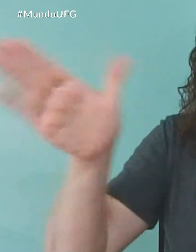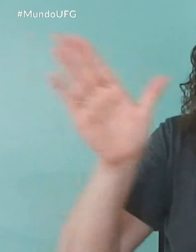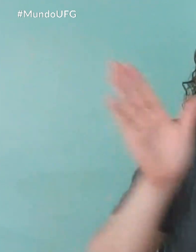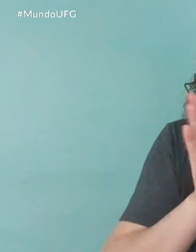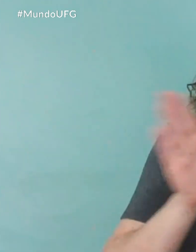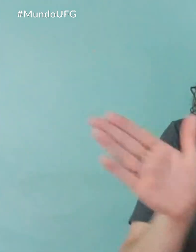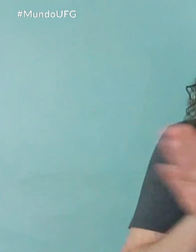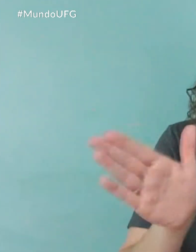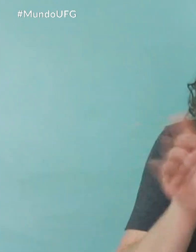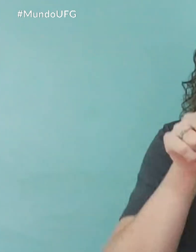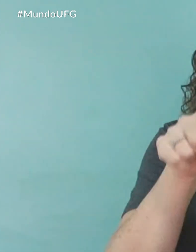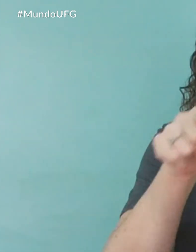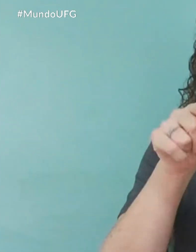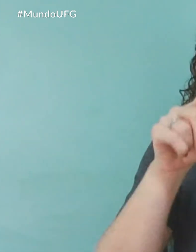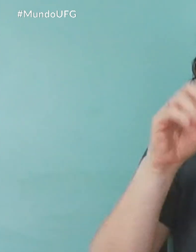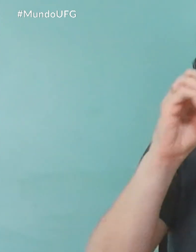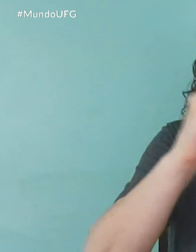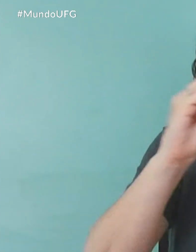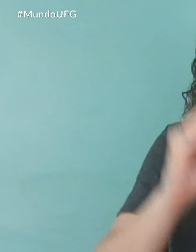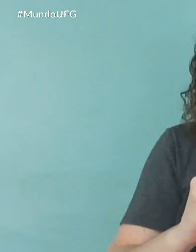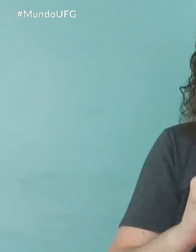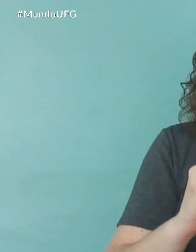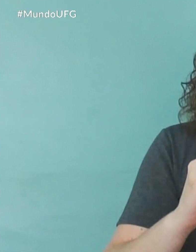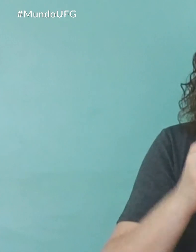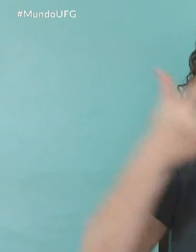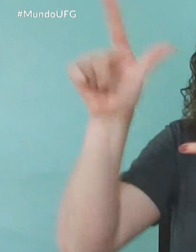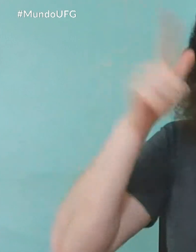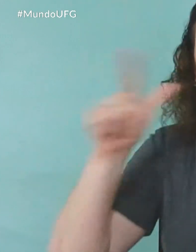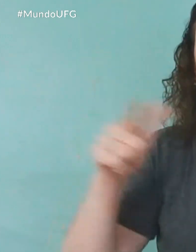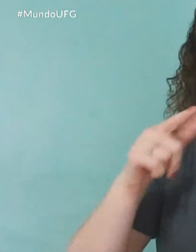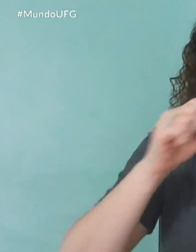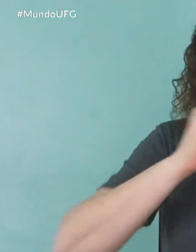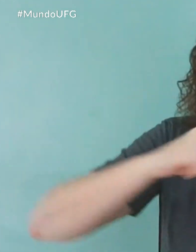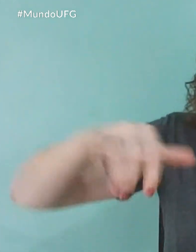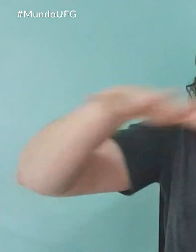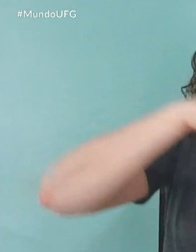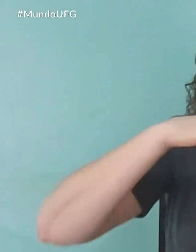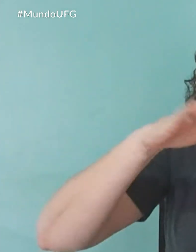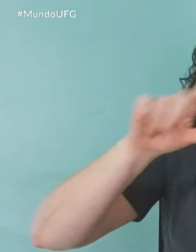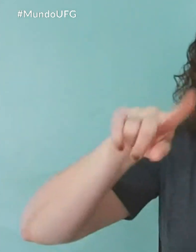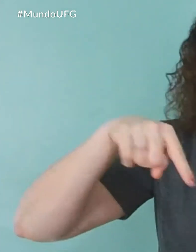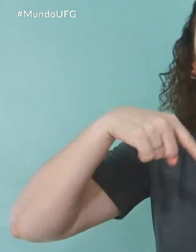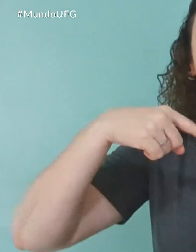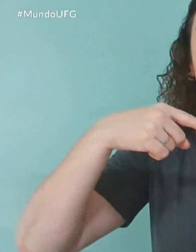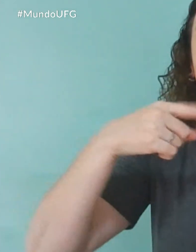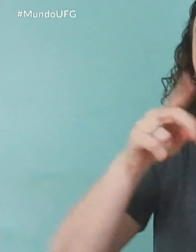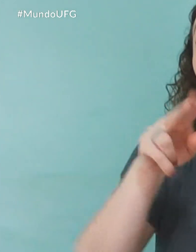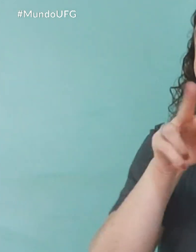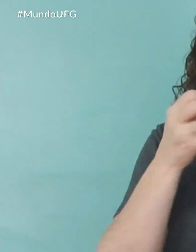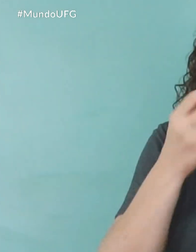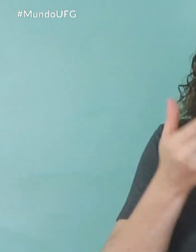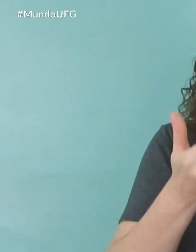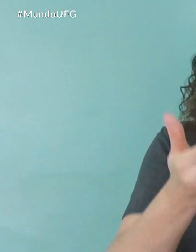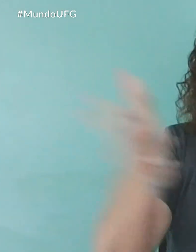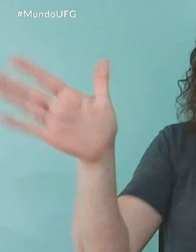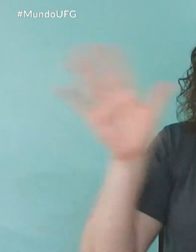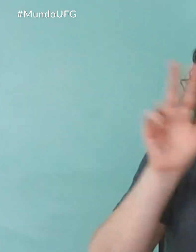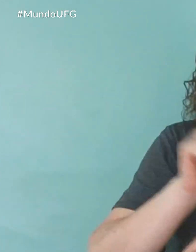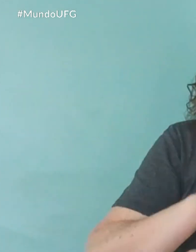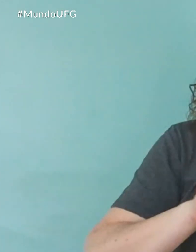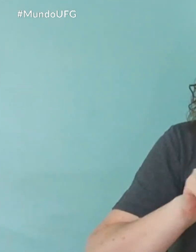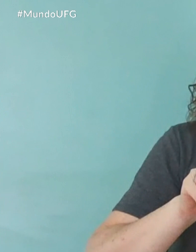outros espaços, né? Então, o professor Diego e também o Diogo, trabalhando